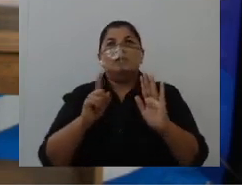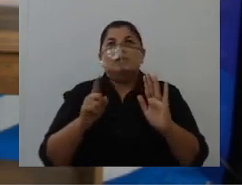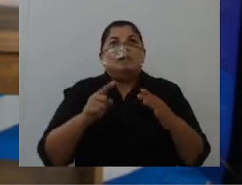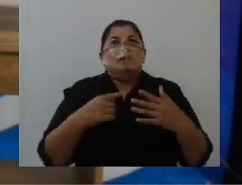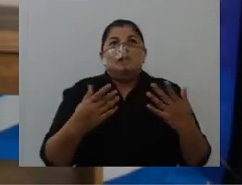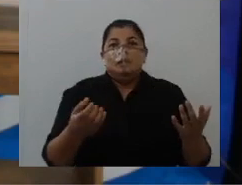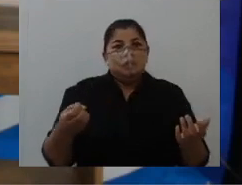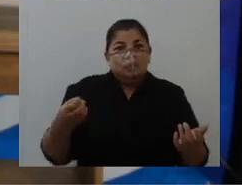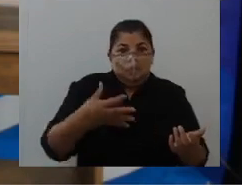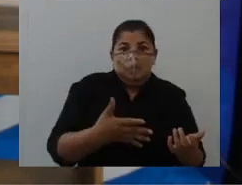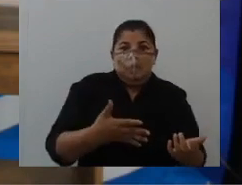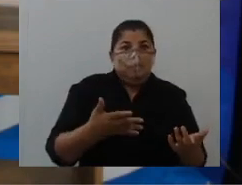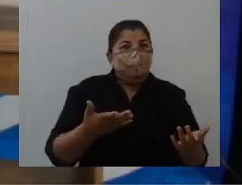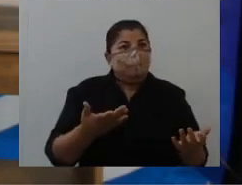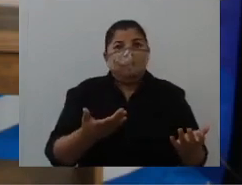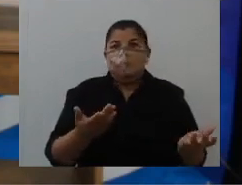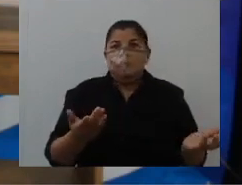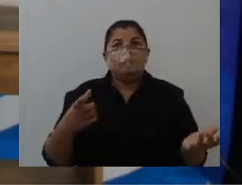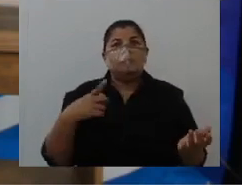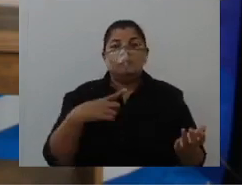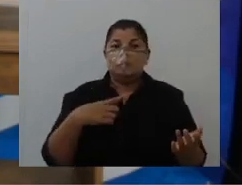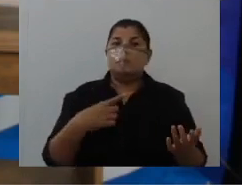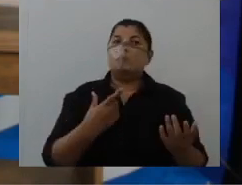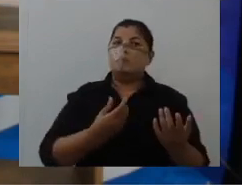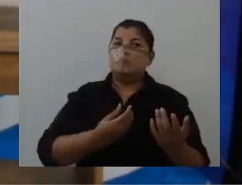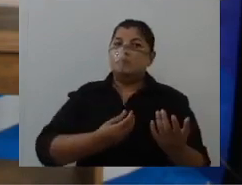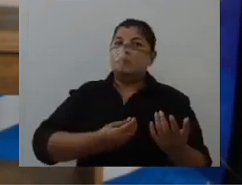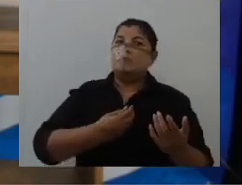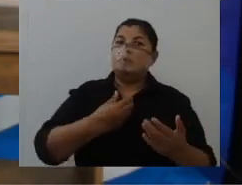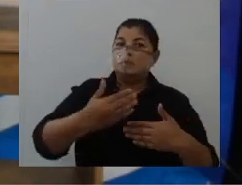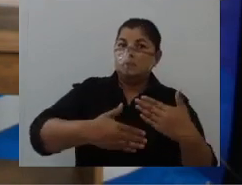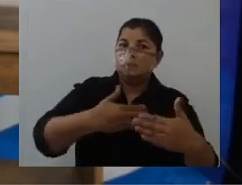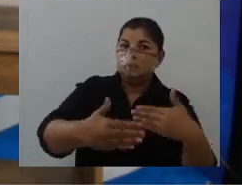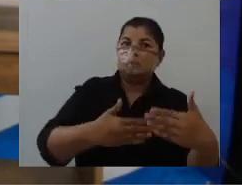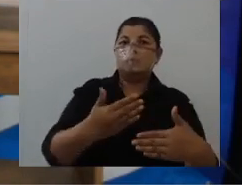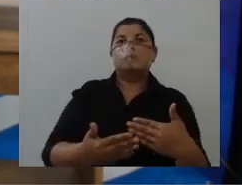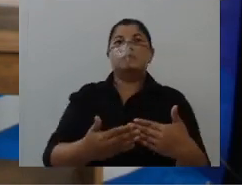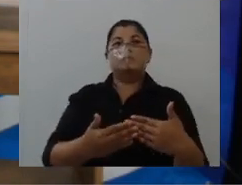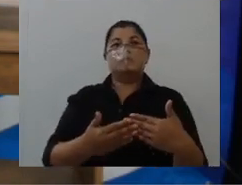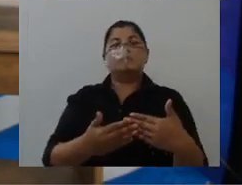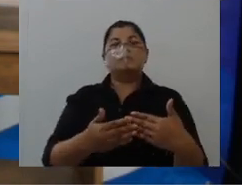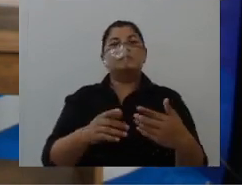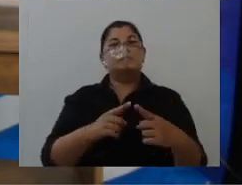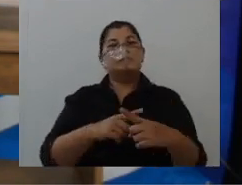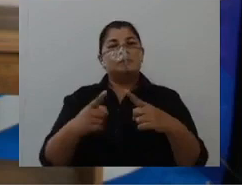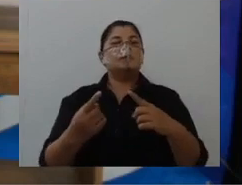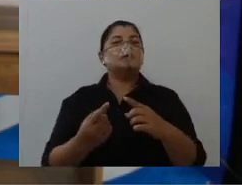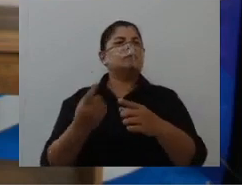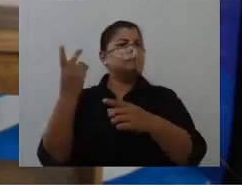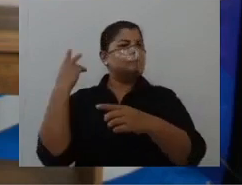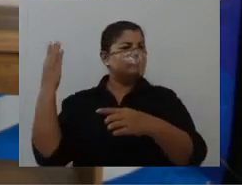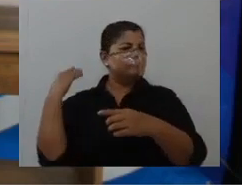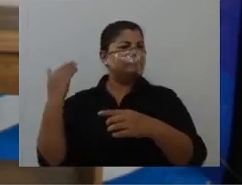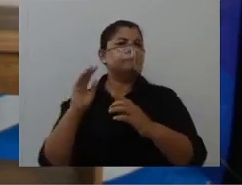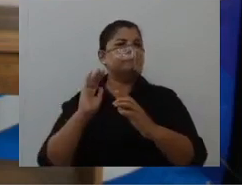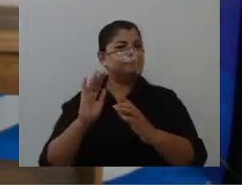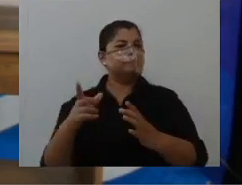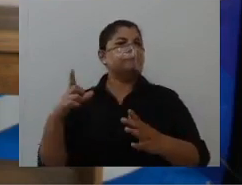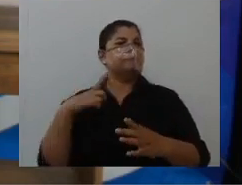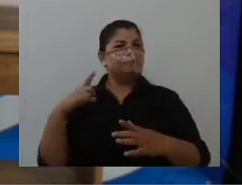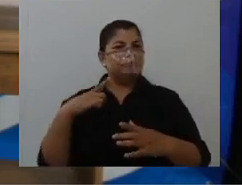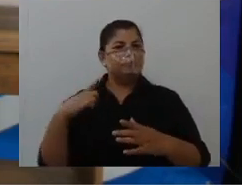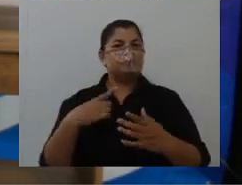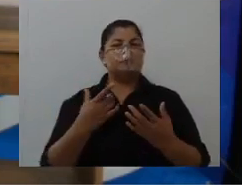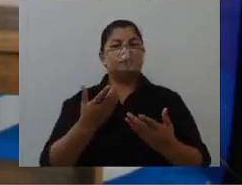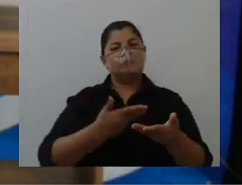não é uma coisa nova, é atual, mas não é uma coisa nova, não começou anteontem, tá? E ele gira em torno da comunicação, das esferas